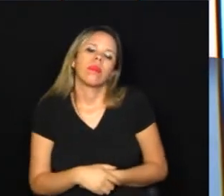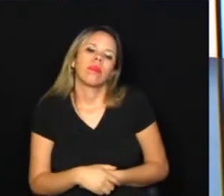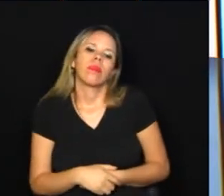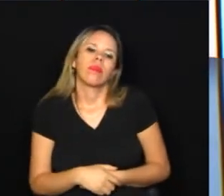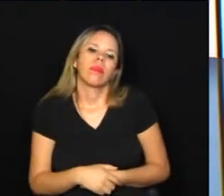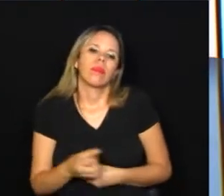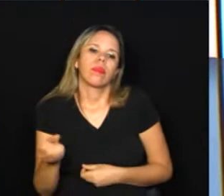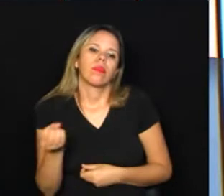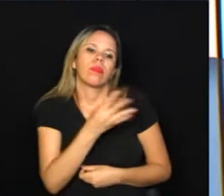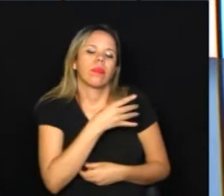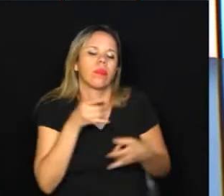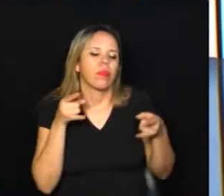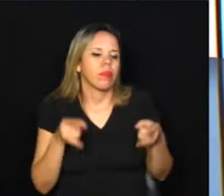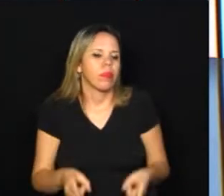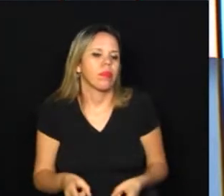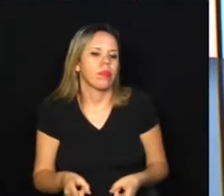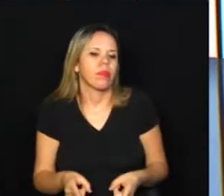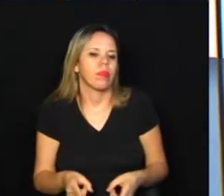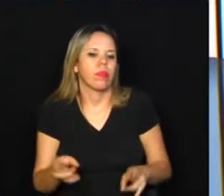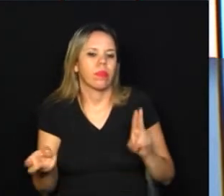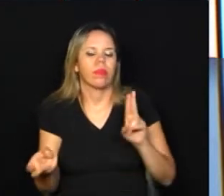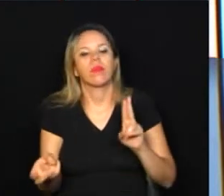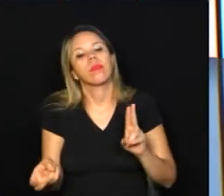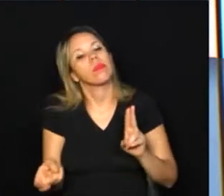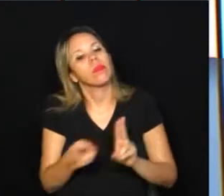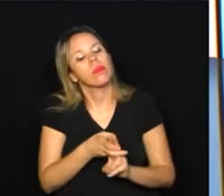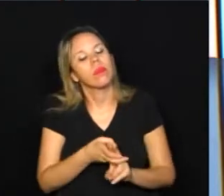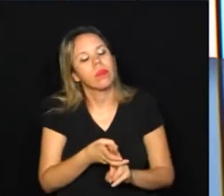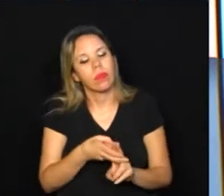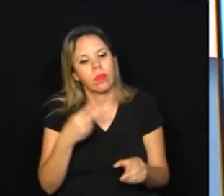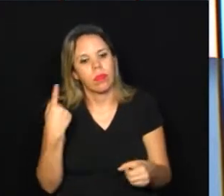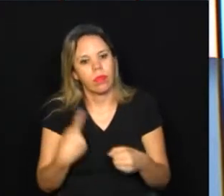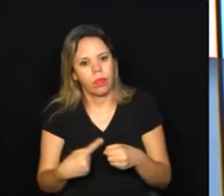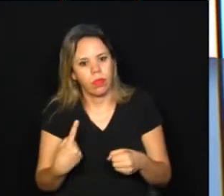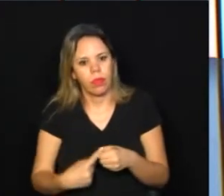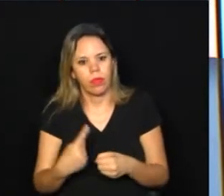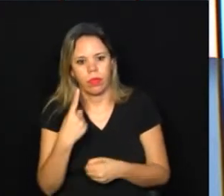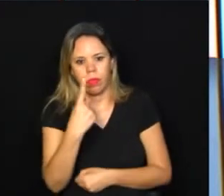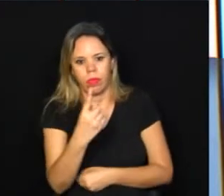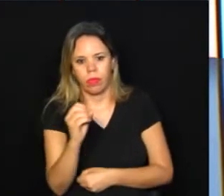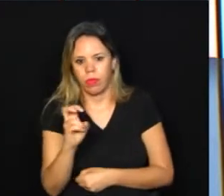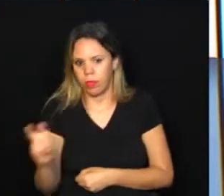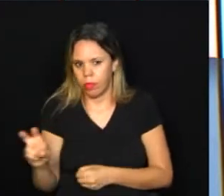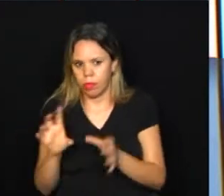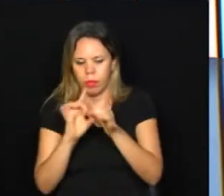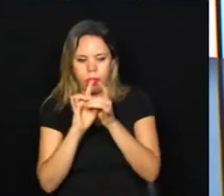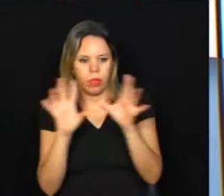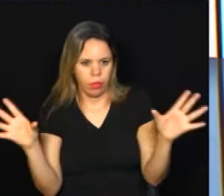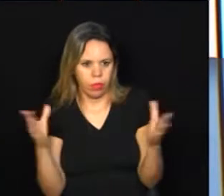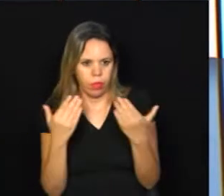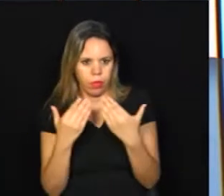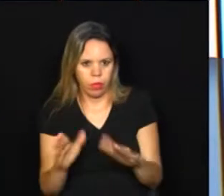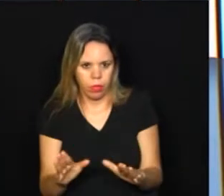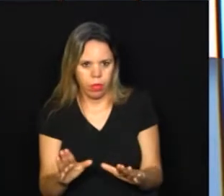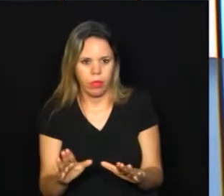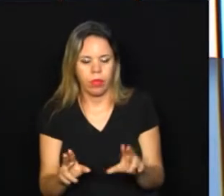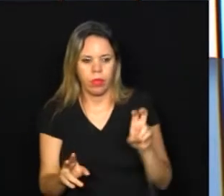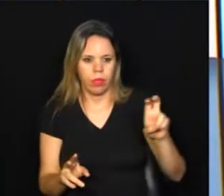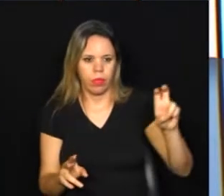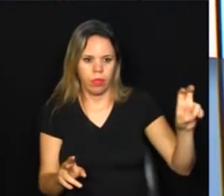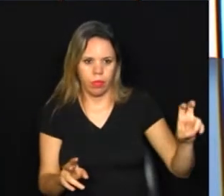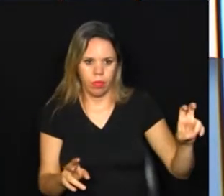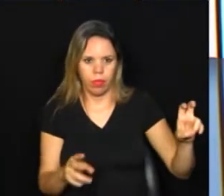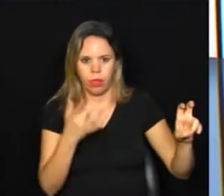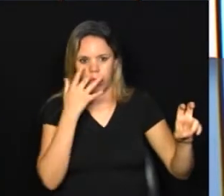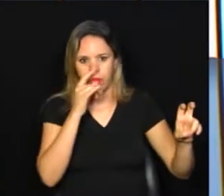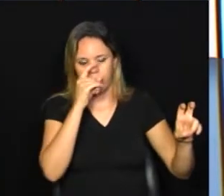esses novos leitos, no SUS municipal serão 105 disponíveis, que ficam 55 no